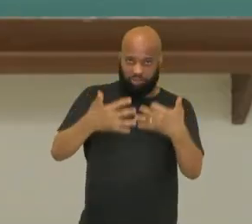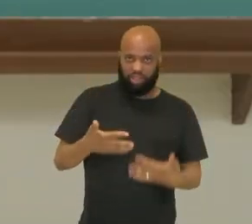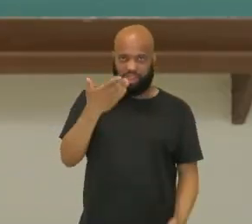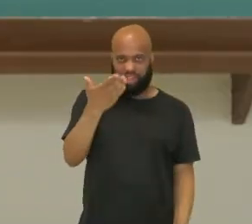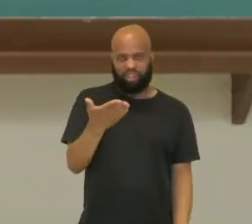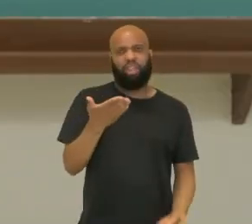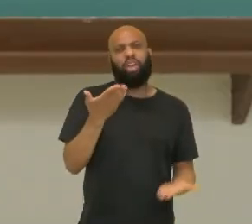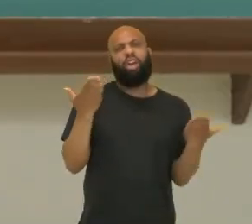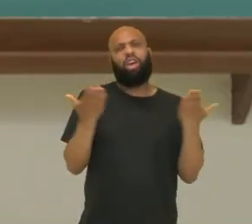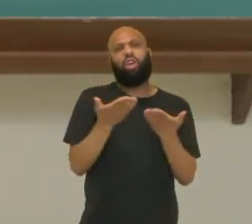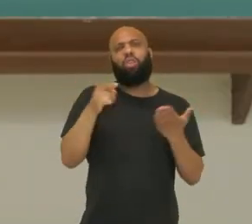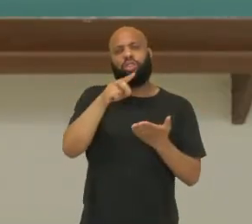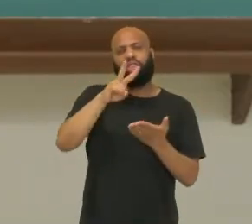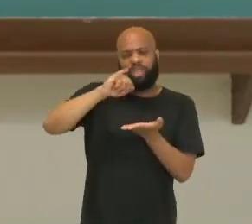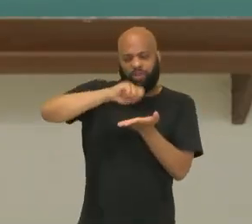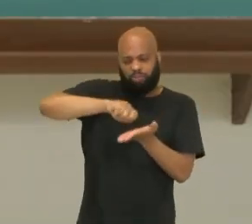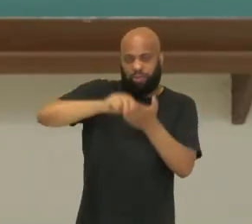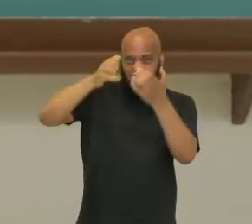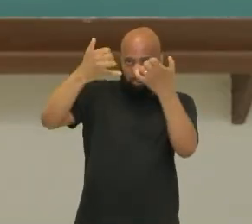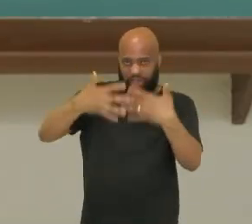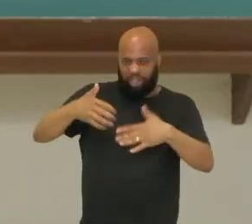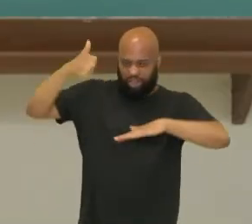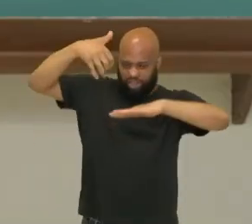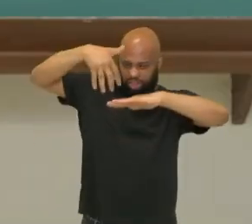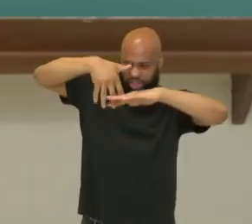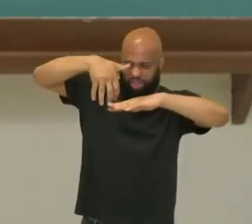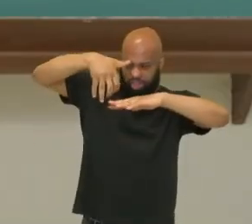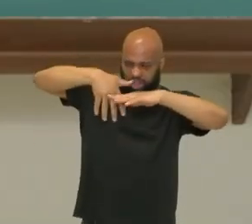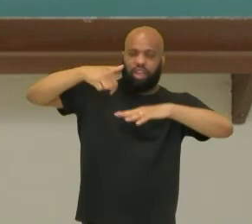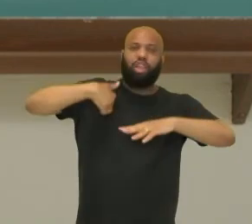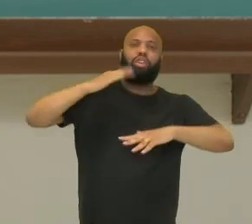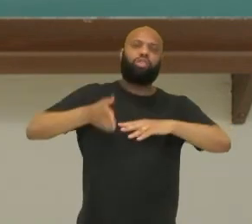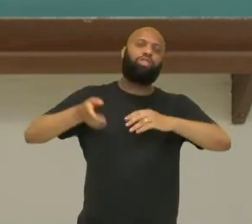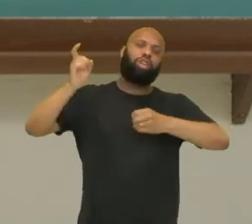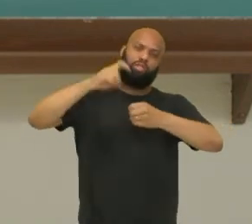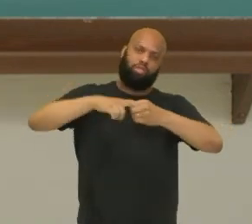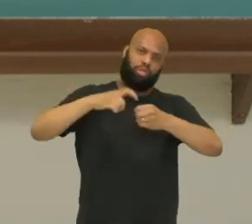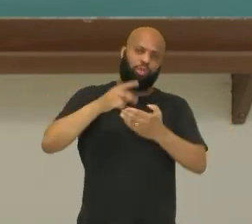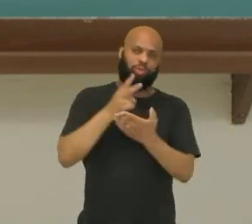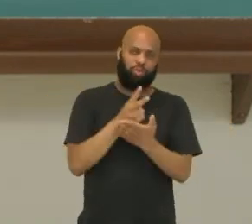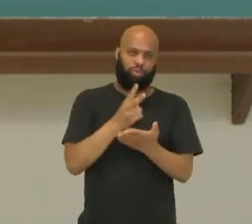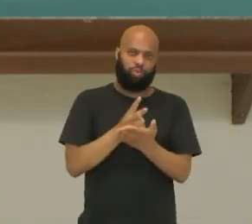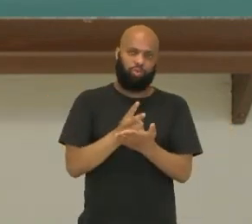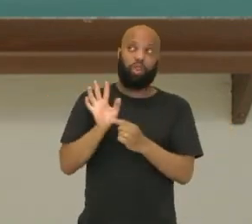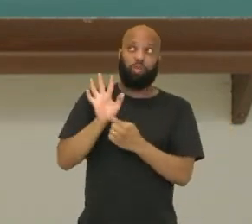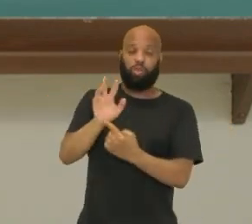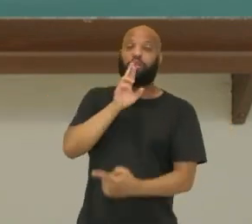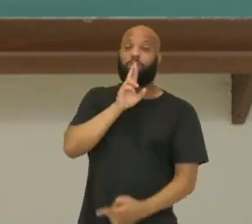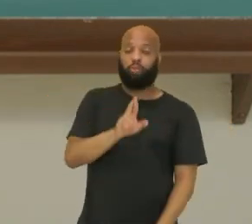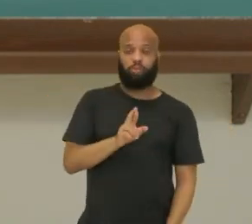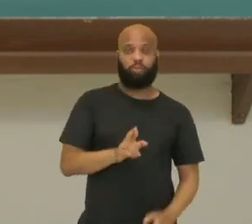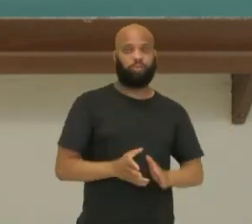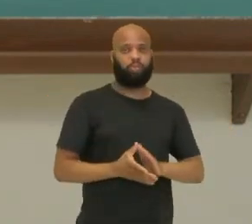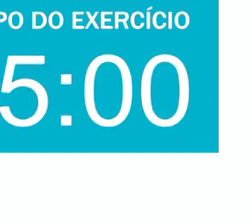para você descrever o fenômeno da refração. Logo, logo nós vamos retornar com a solução desse exercício.